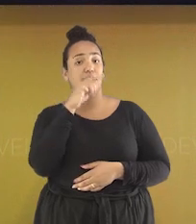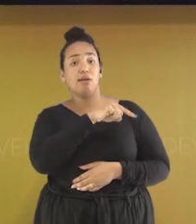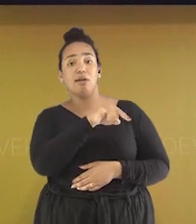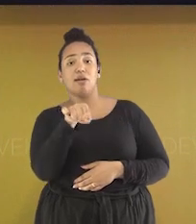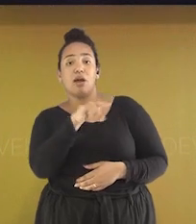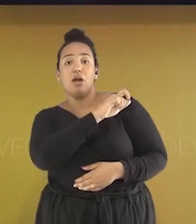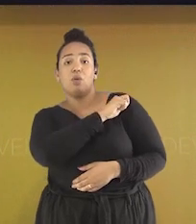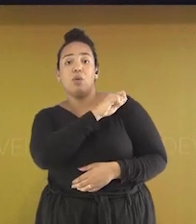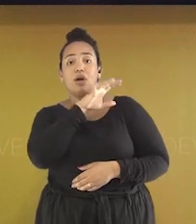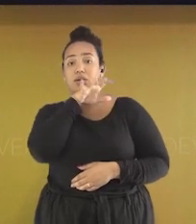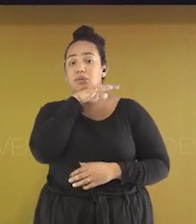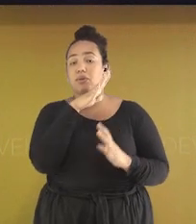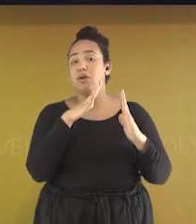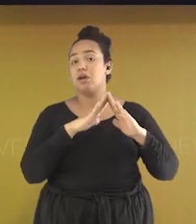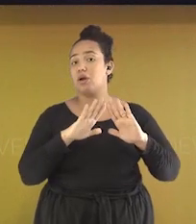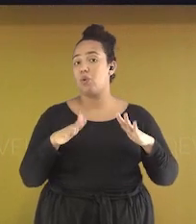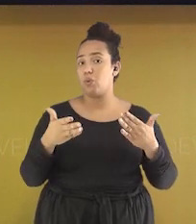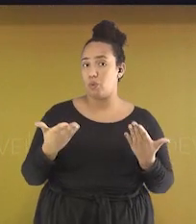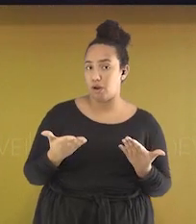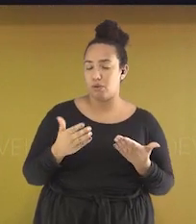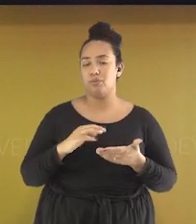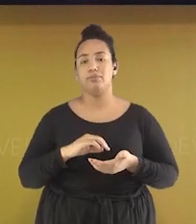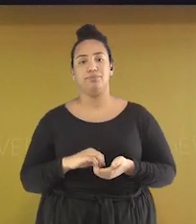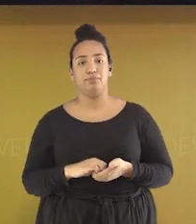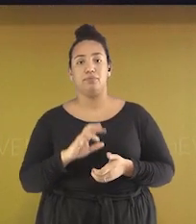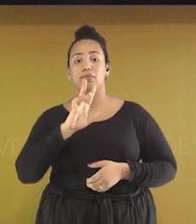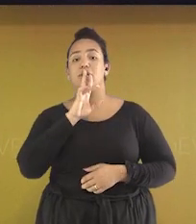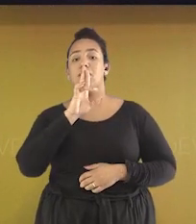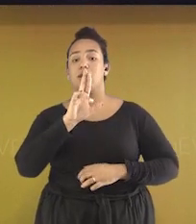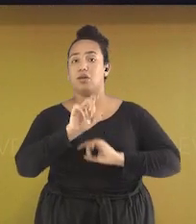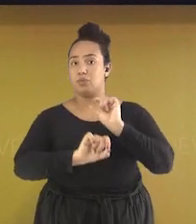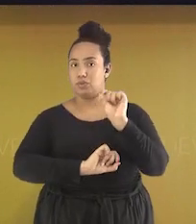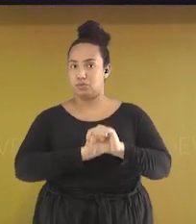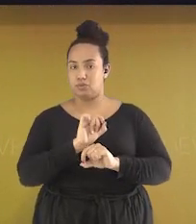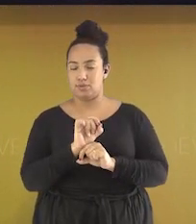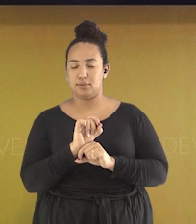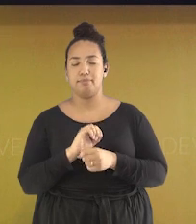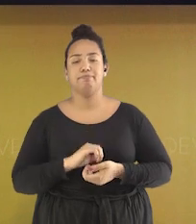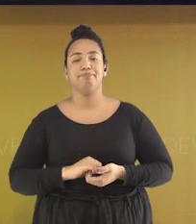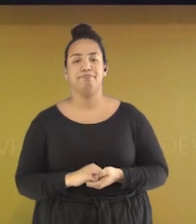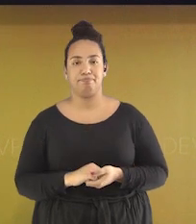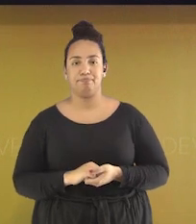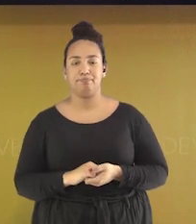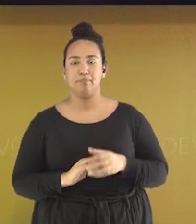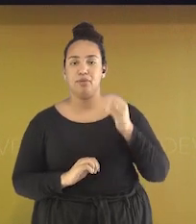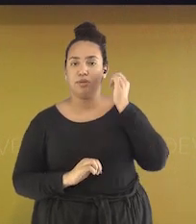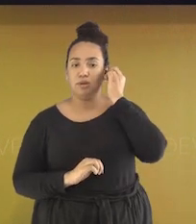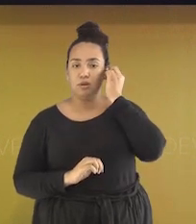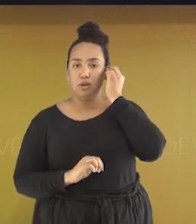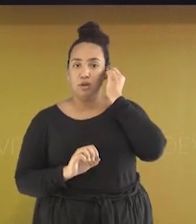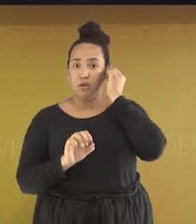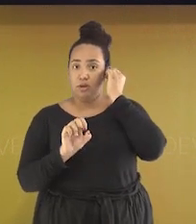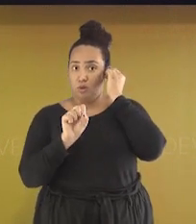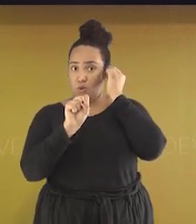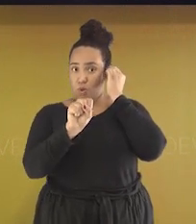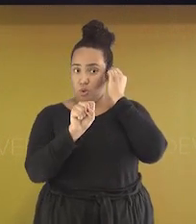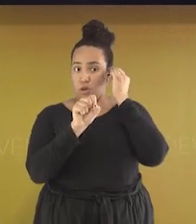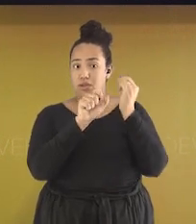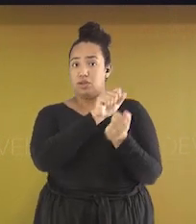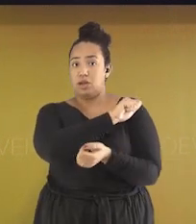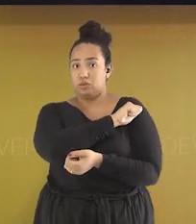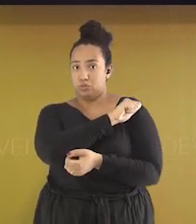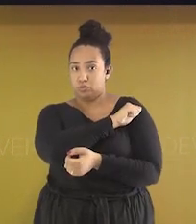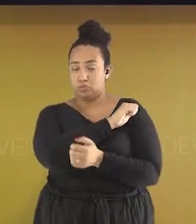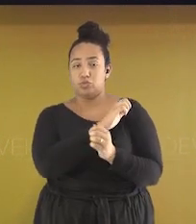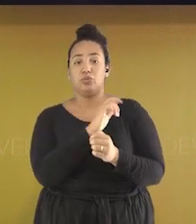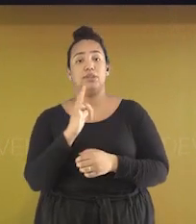animais de estimação eles têm em casa. E o resultado da pesquisa foi: 8 alunos disseram que tinham cachorros em